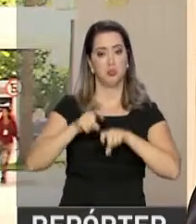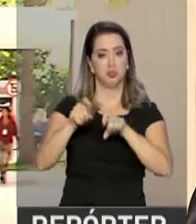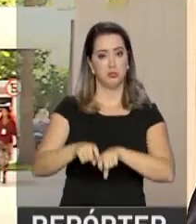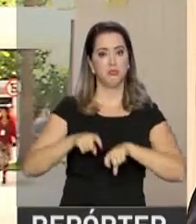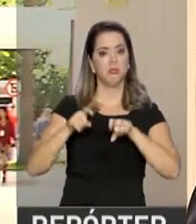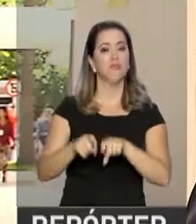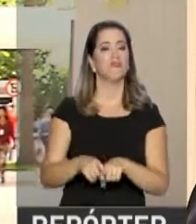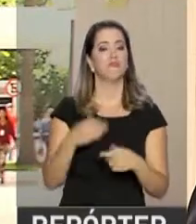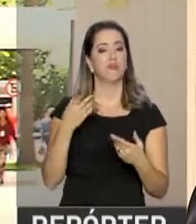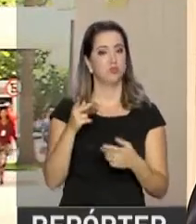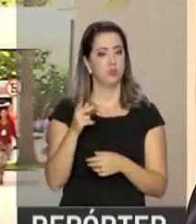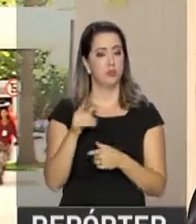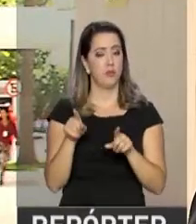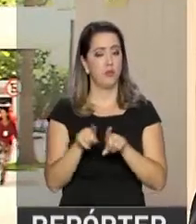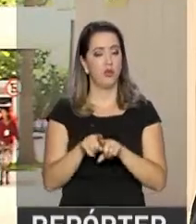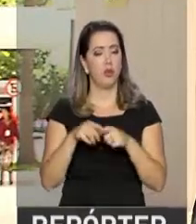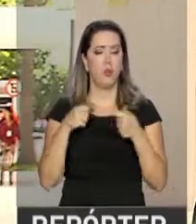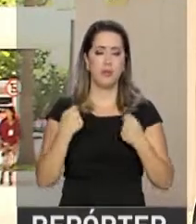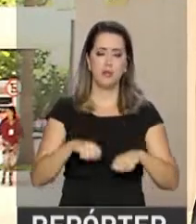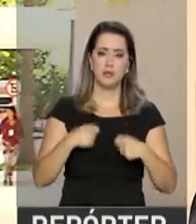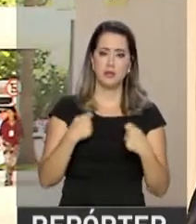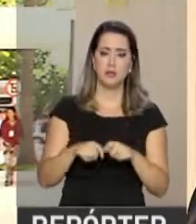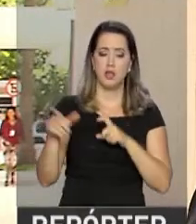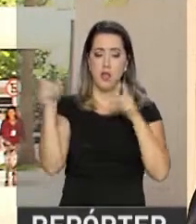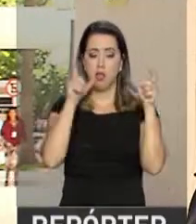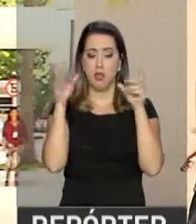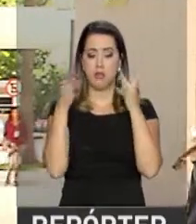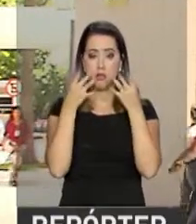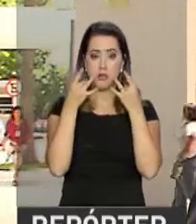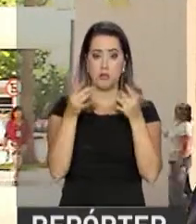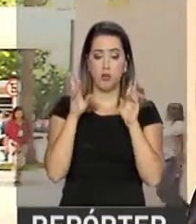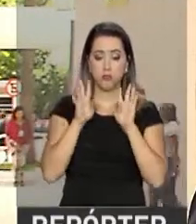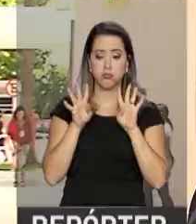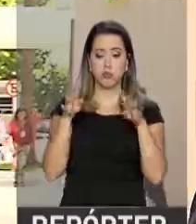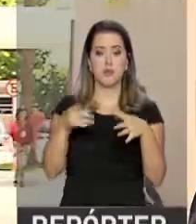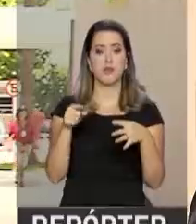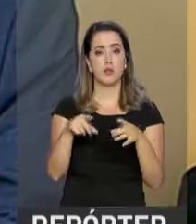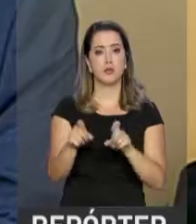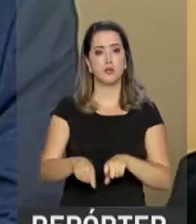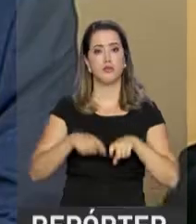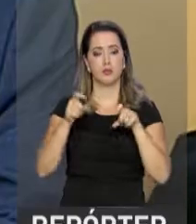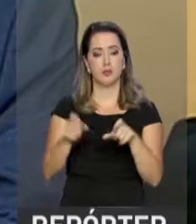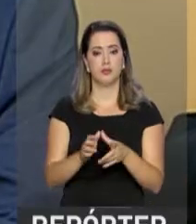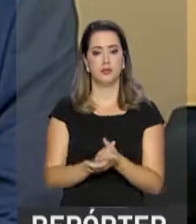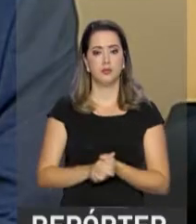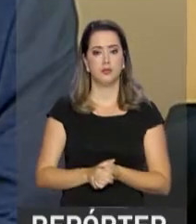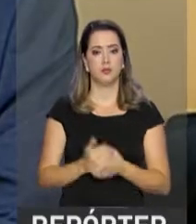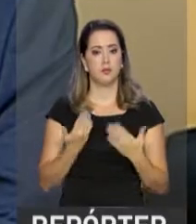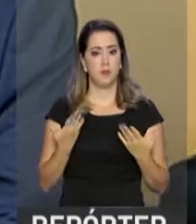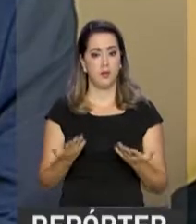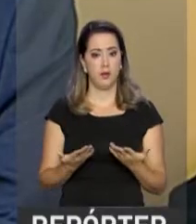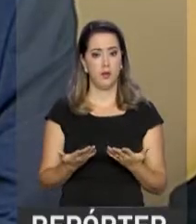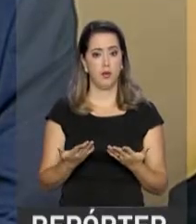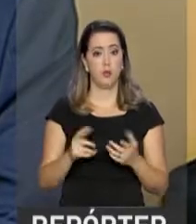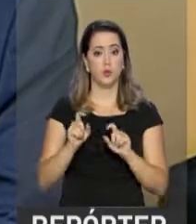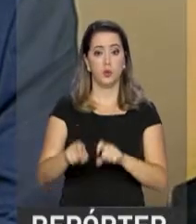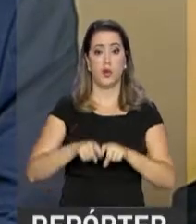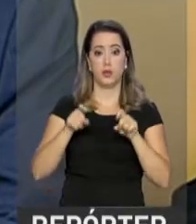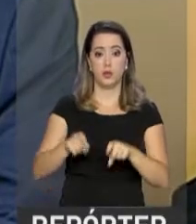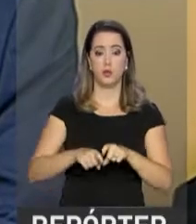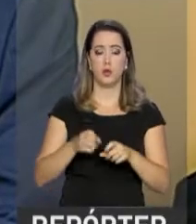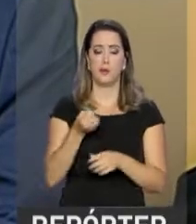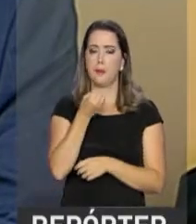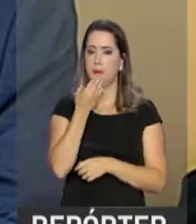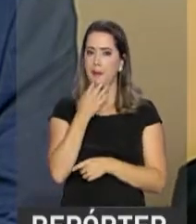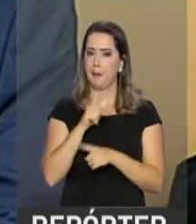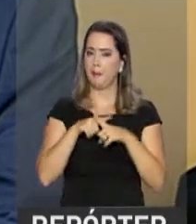governo sabe que precisa continuar a dar atenção especial a esse setor o agronegócio vai muito bem tá indo muito bem